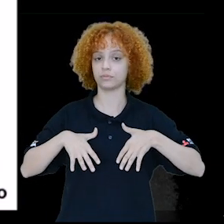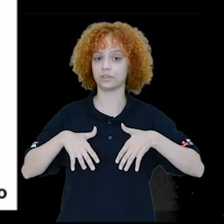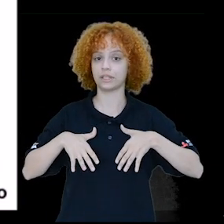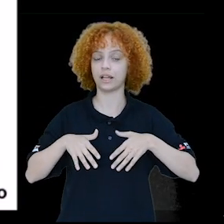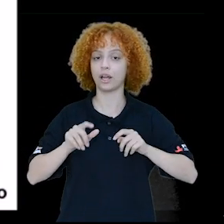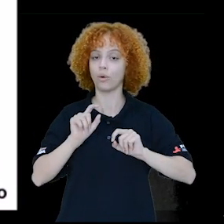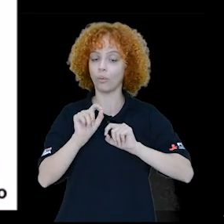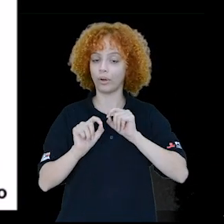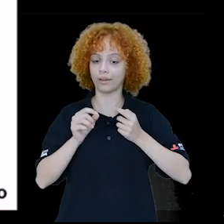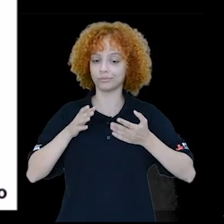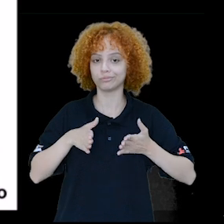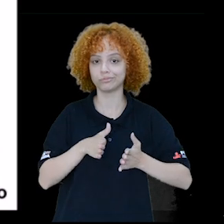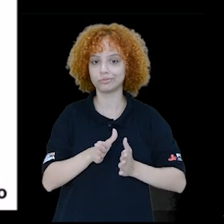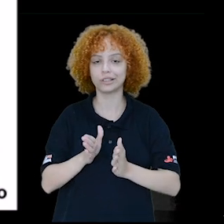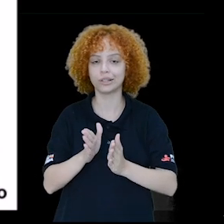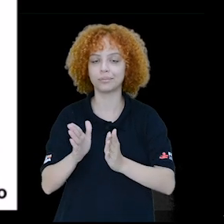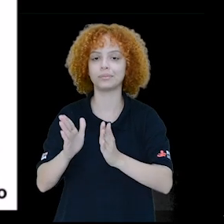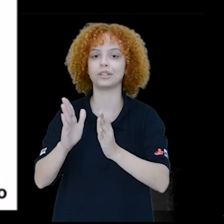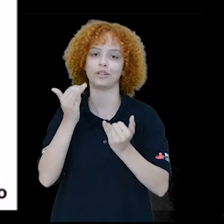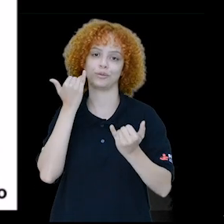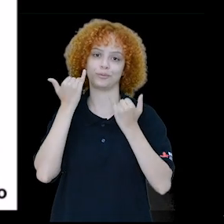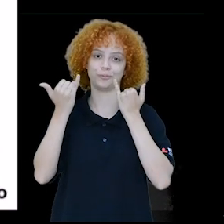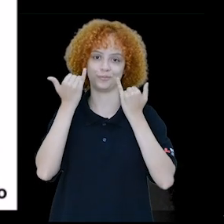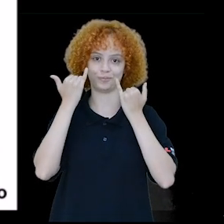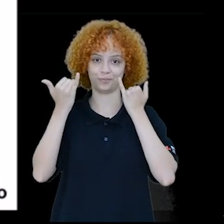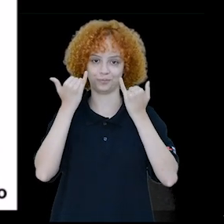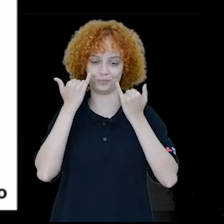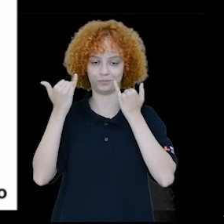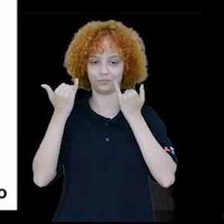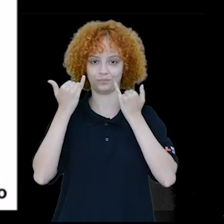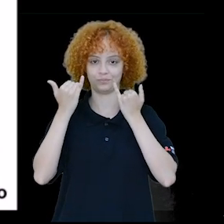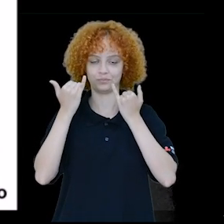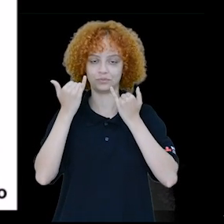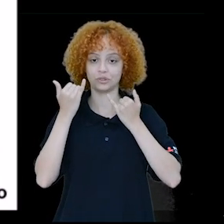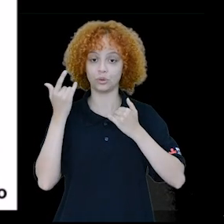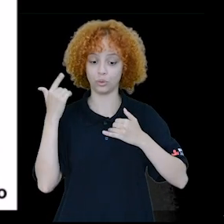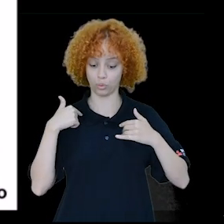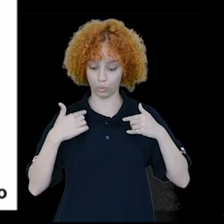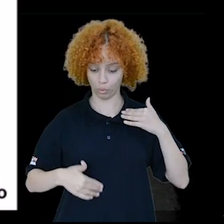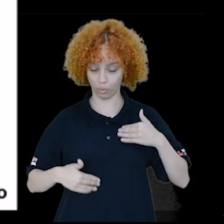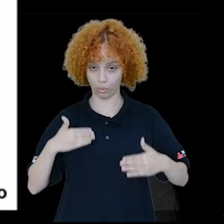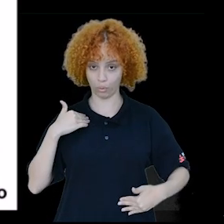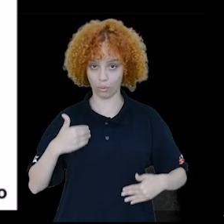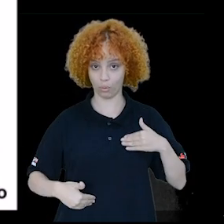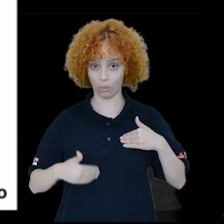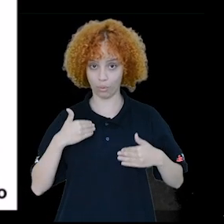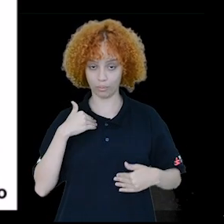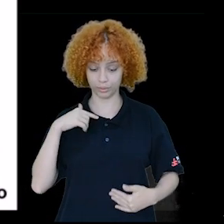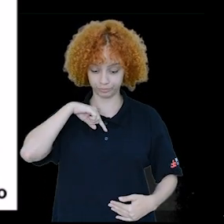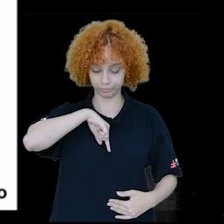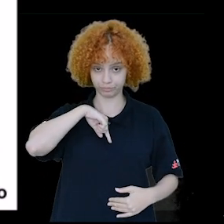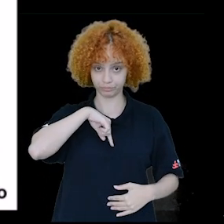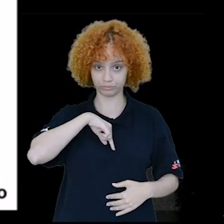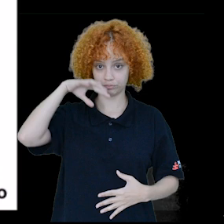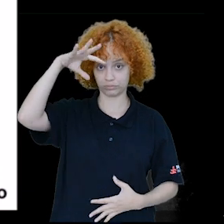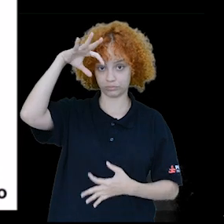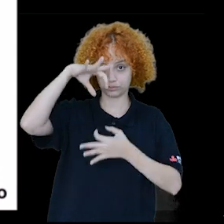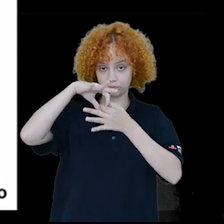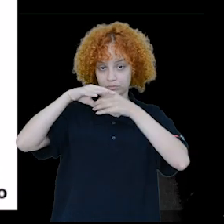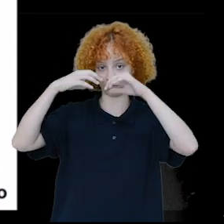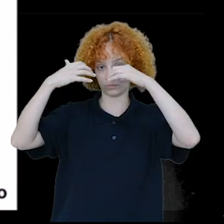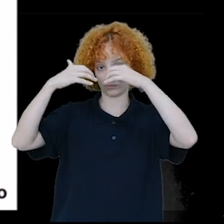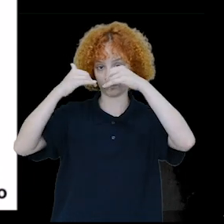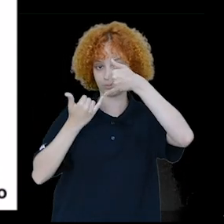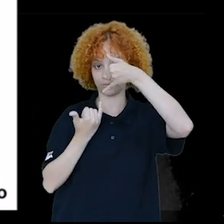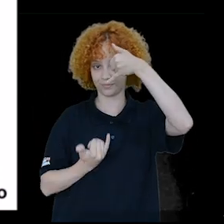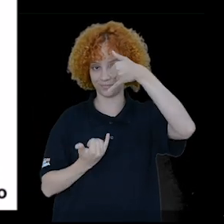nervoso periférico tem a função de conduzir as informações entre o corpo, os órgãos e o